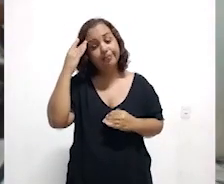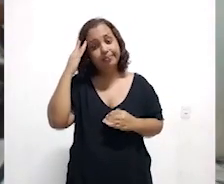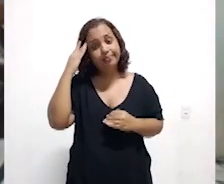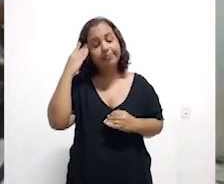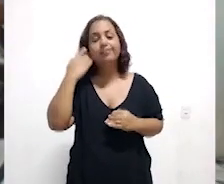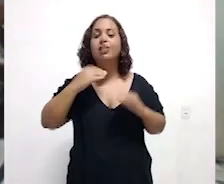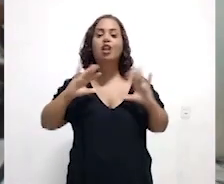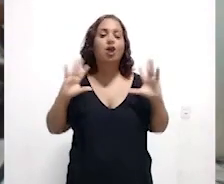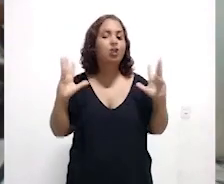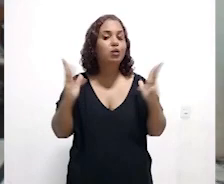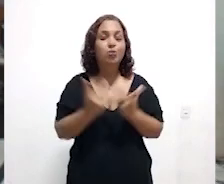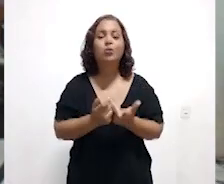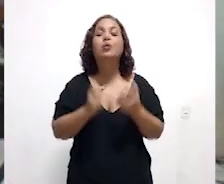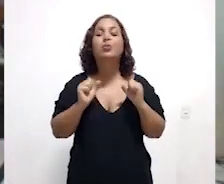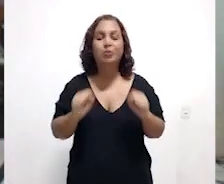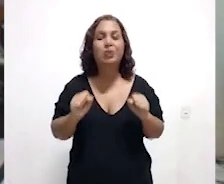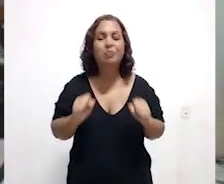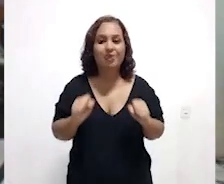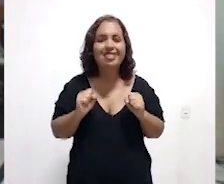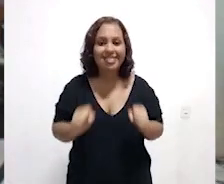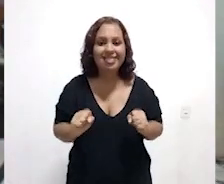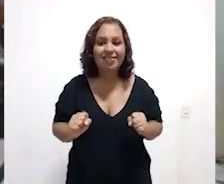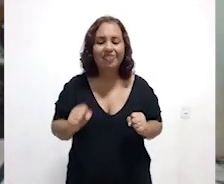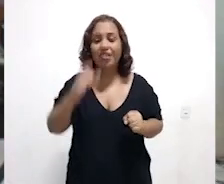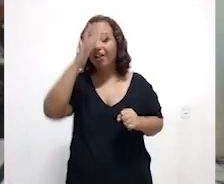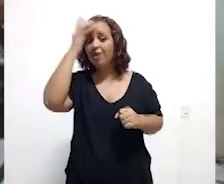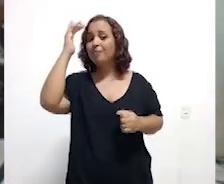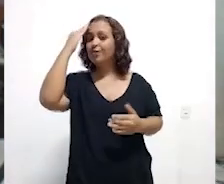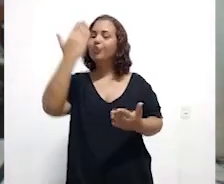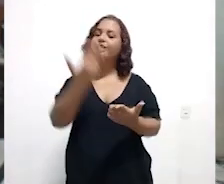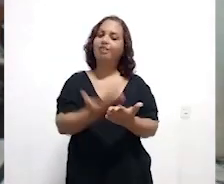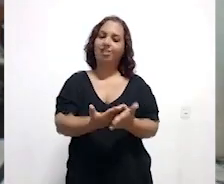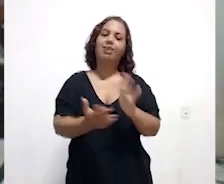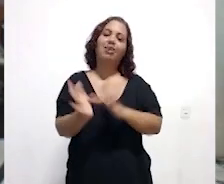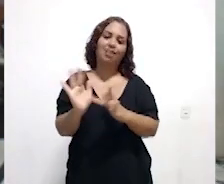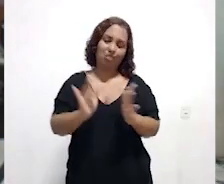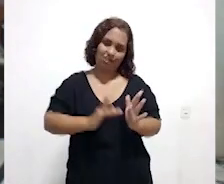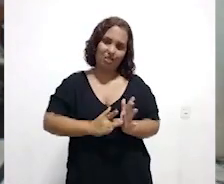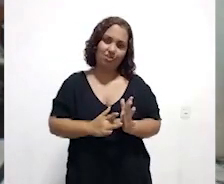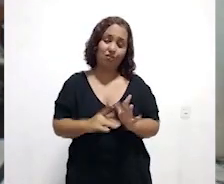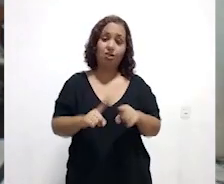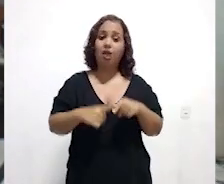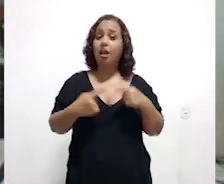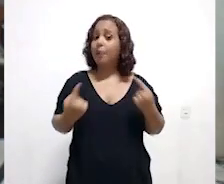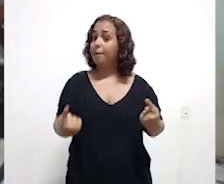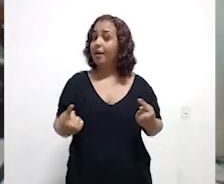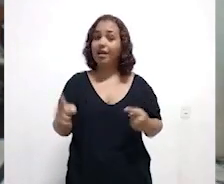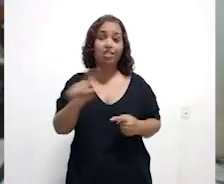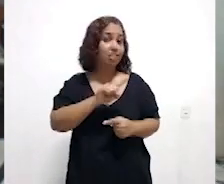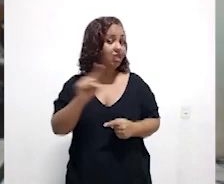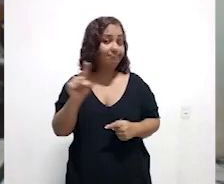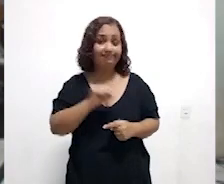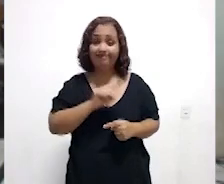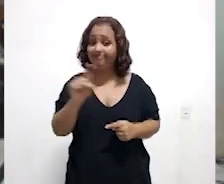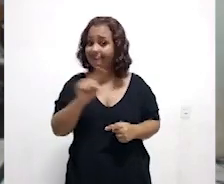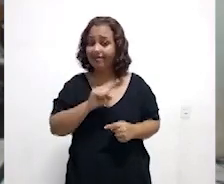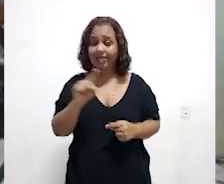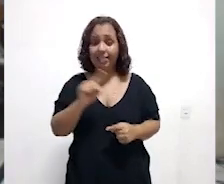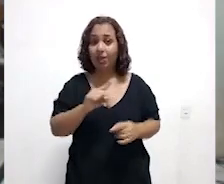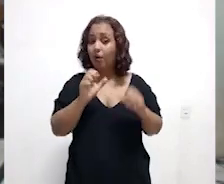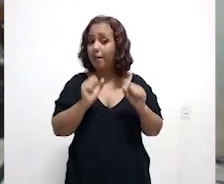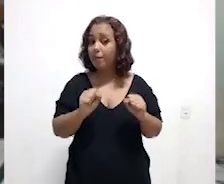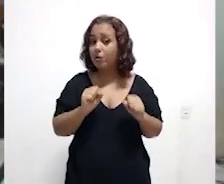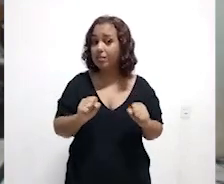tudo é possível a quem crê em Jesus, mas nem tudo é possível ao que não